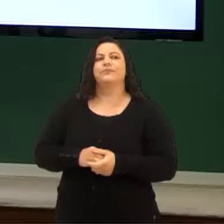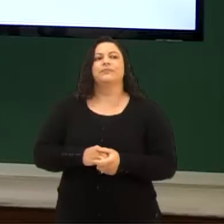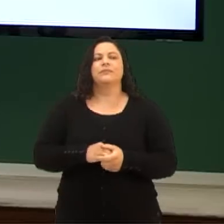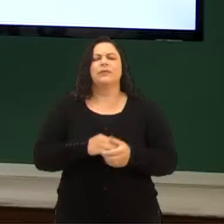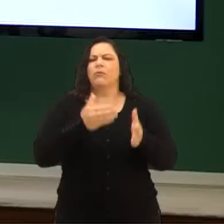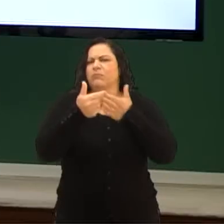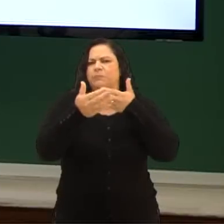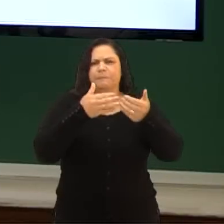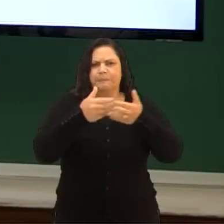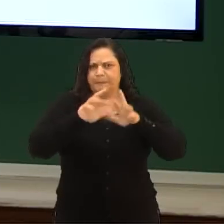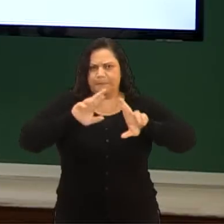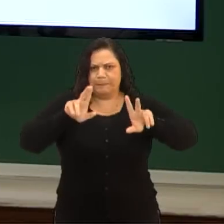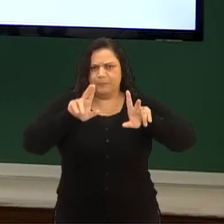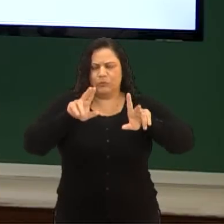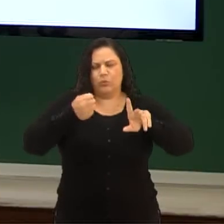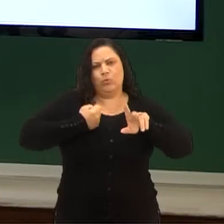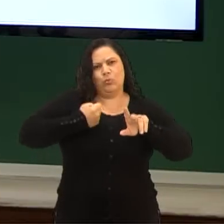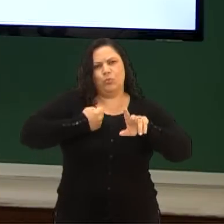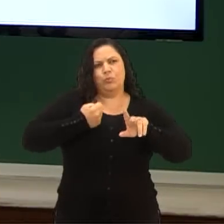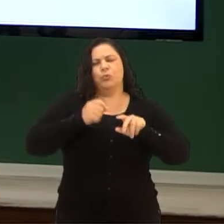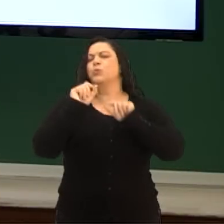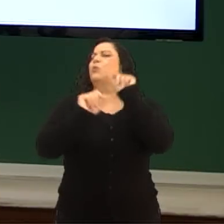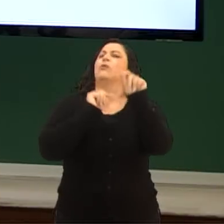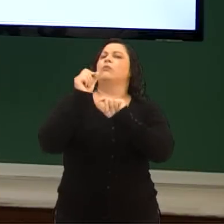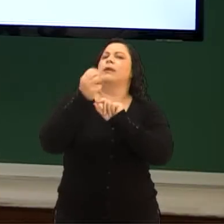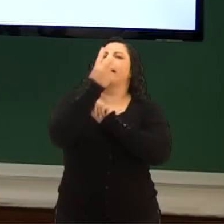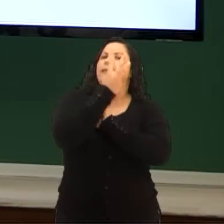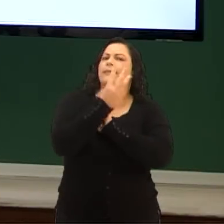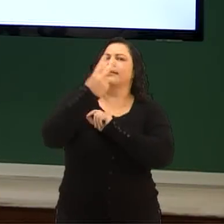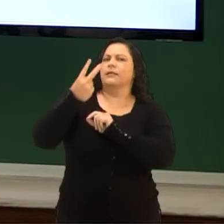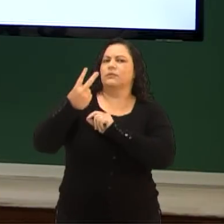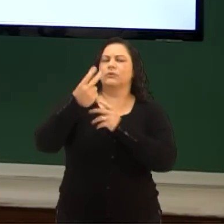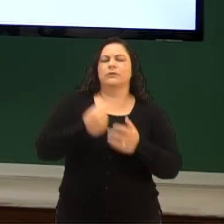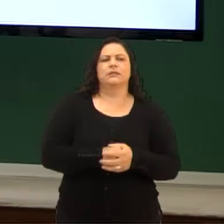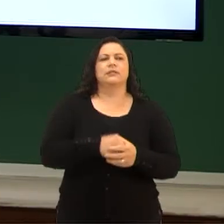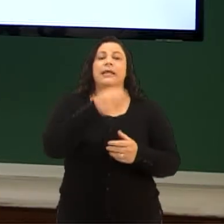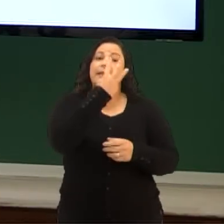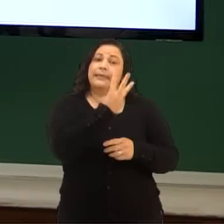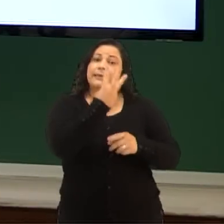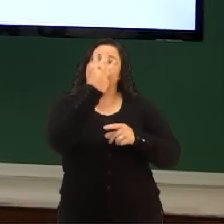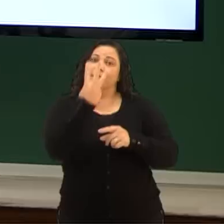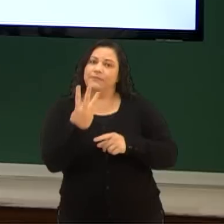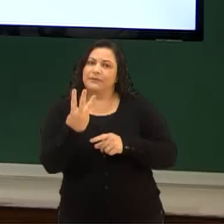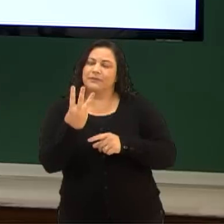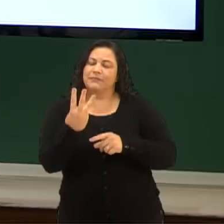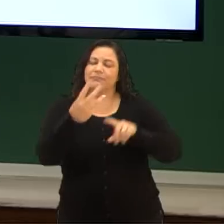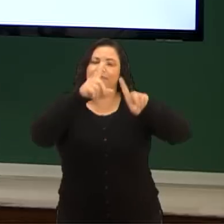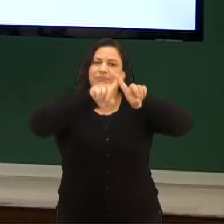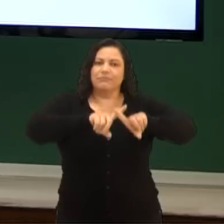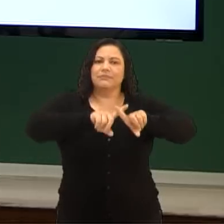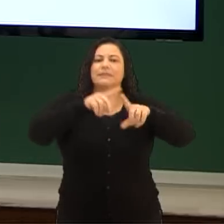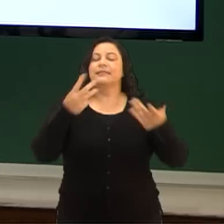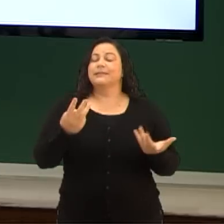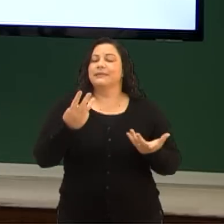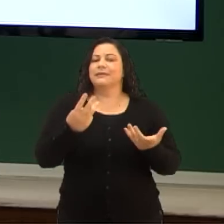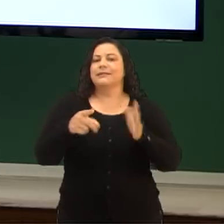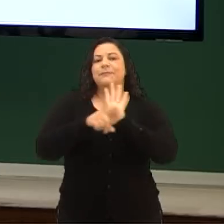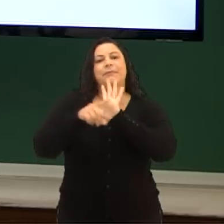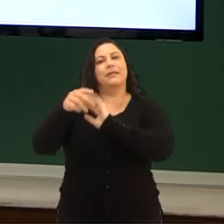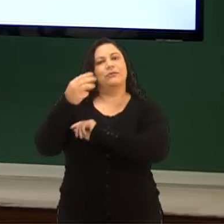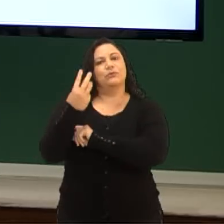aleatório. Qual que é o elemento 3, 2? Eu faço 3 vezes 3 menos 2. Olha a continha aqui,